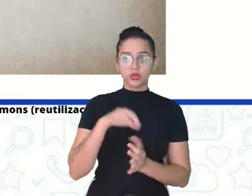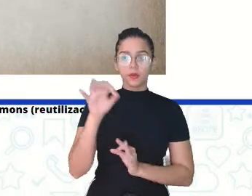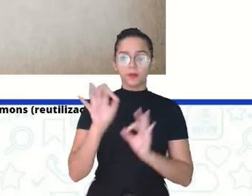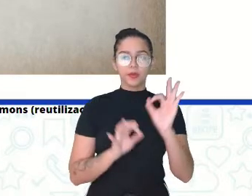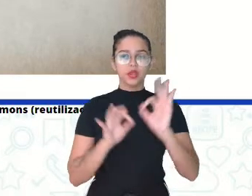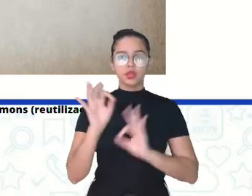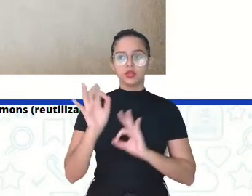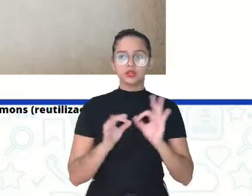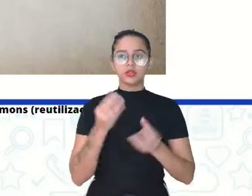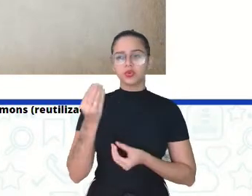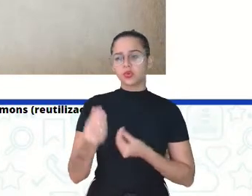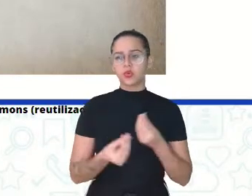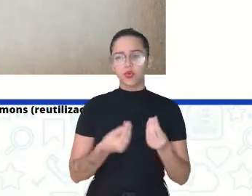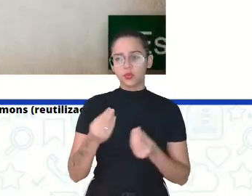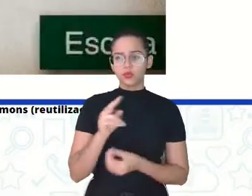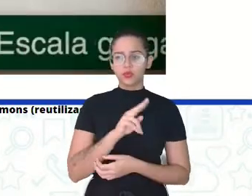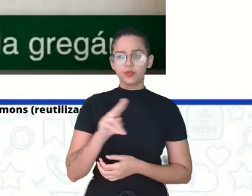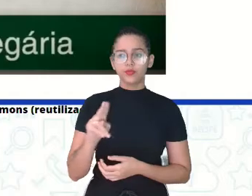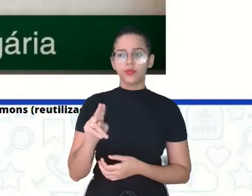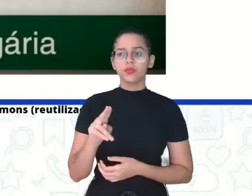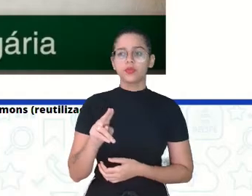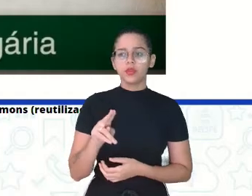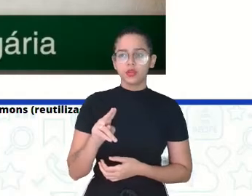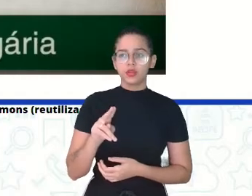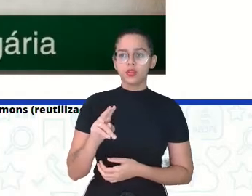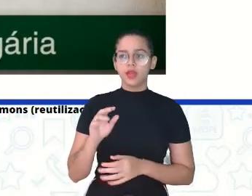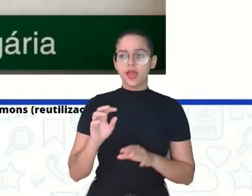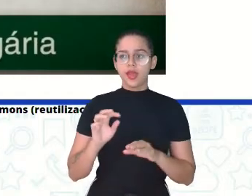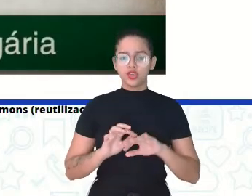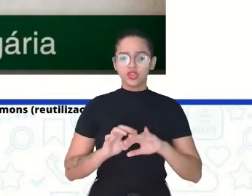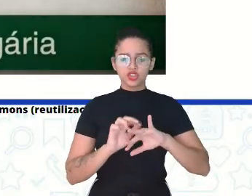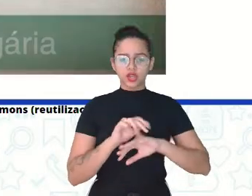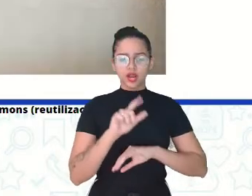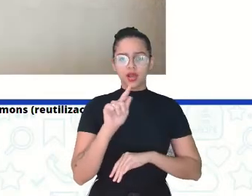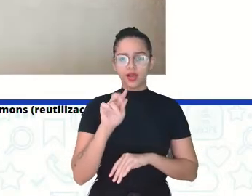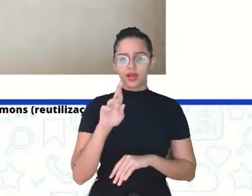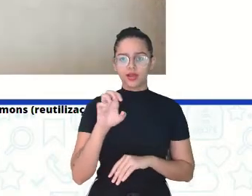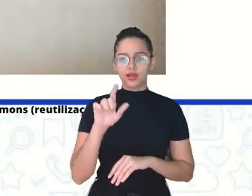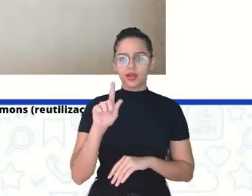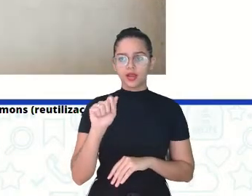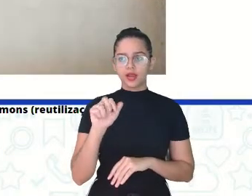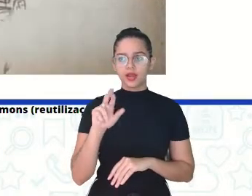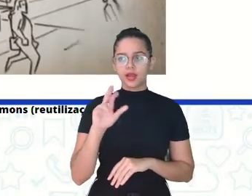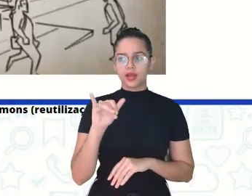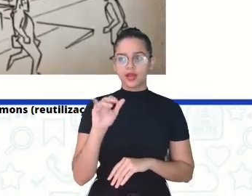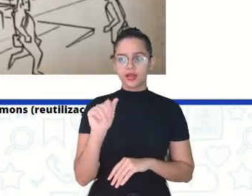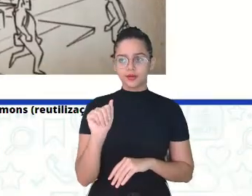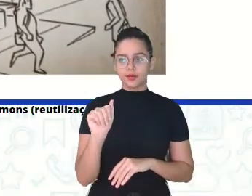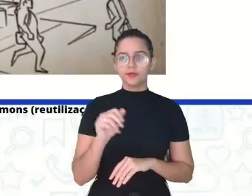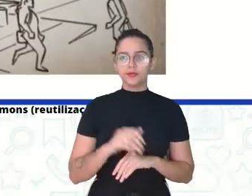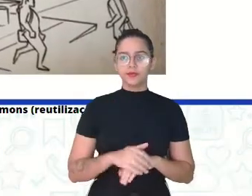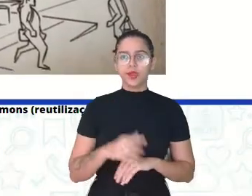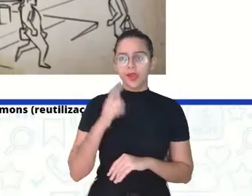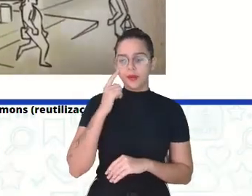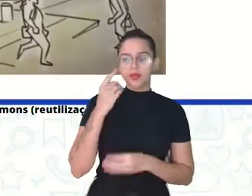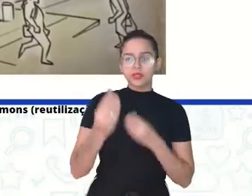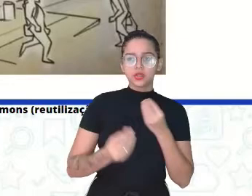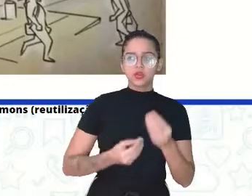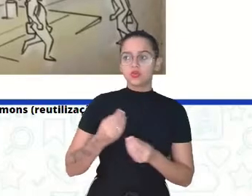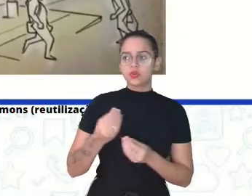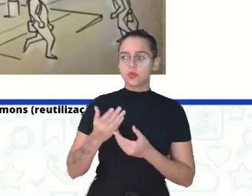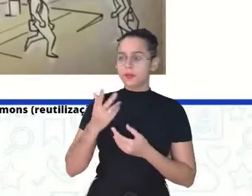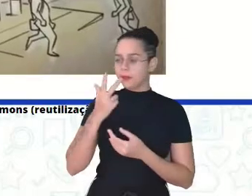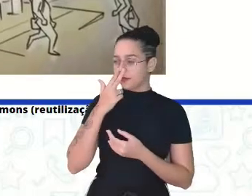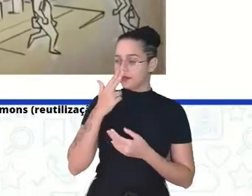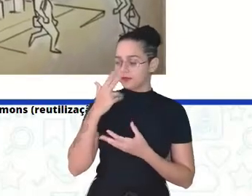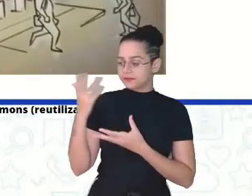partir da dimensão chamada por Lúcio Costa de escala gregária. Ali, o espaço foi pensado para ser